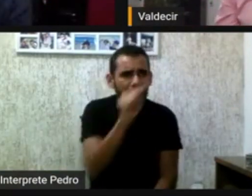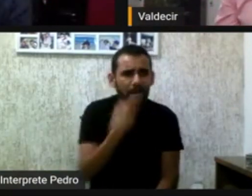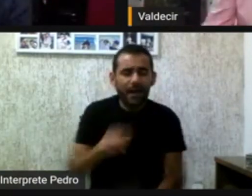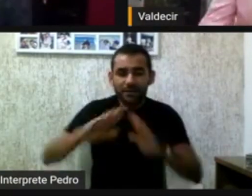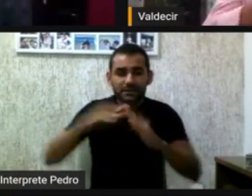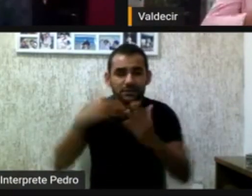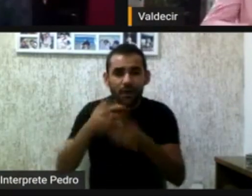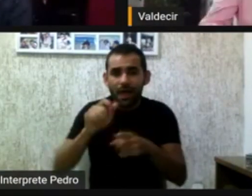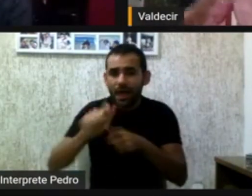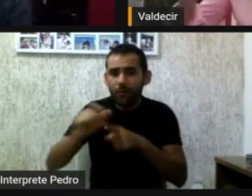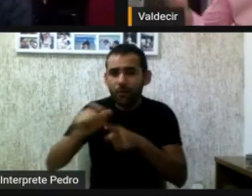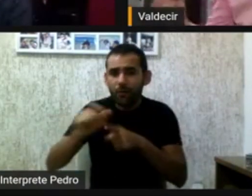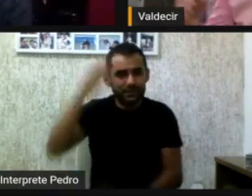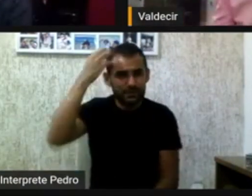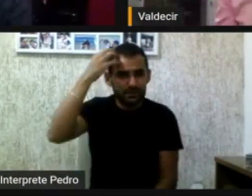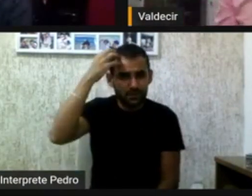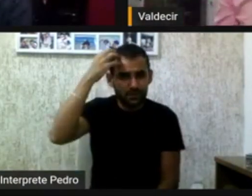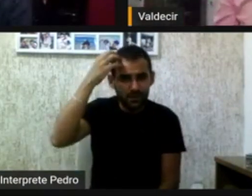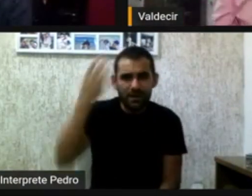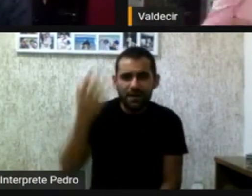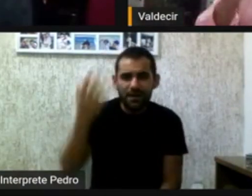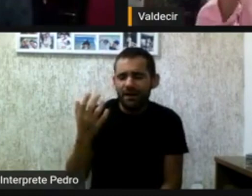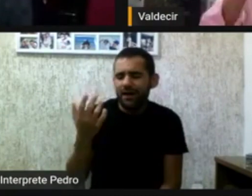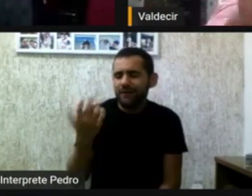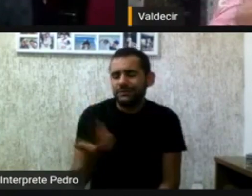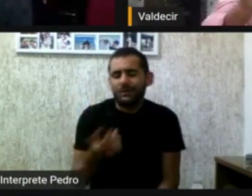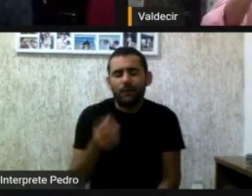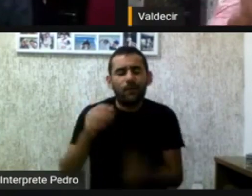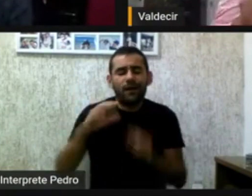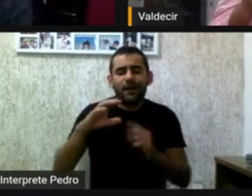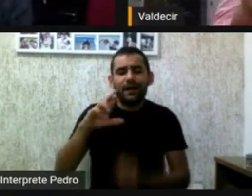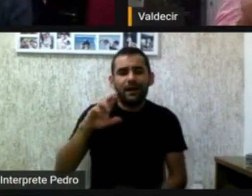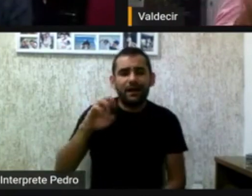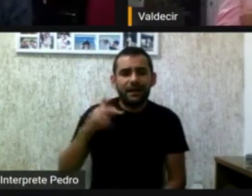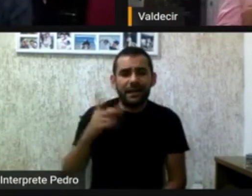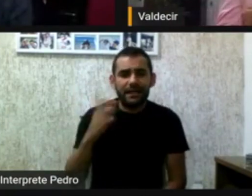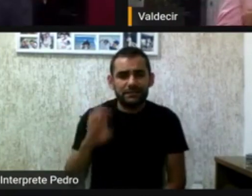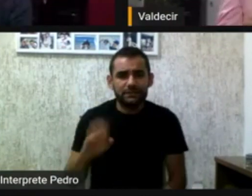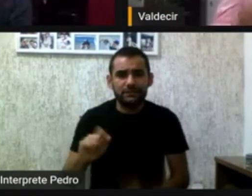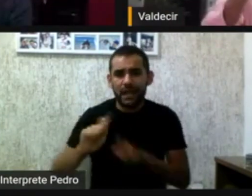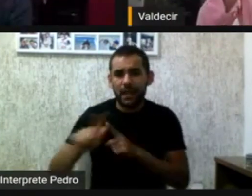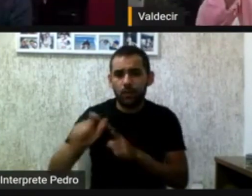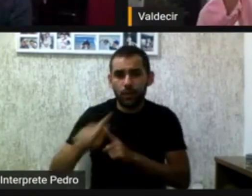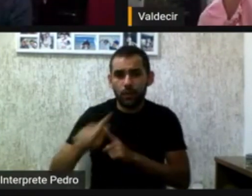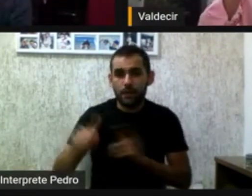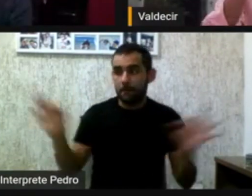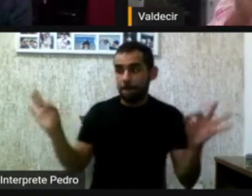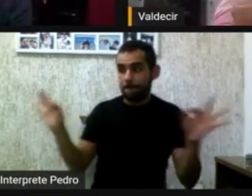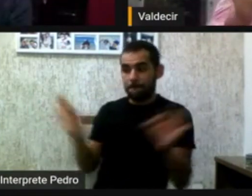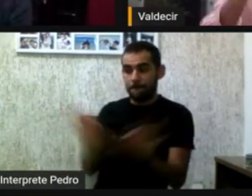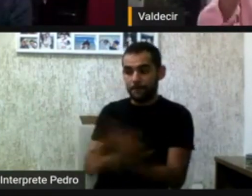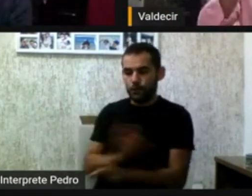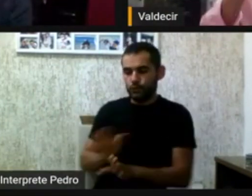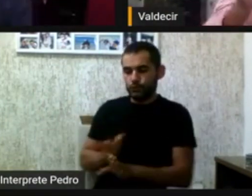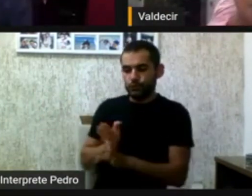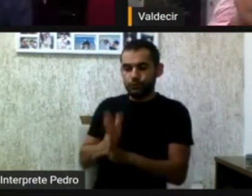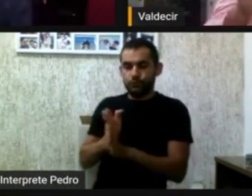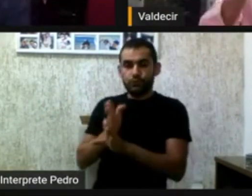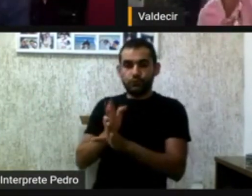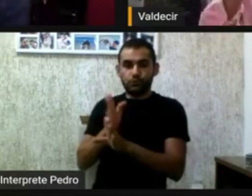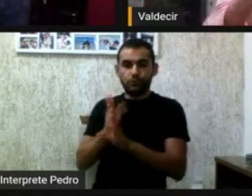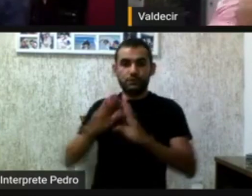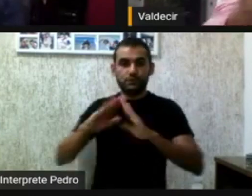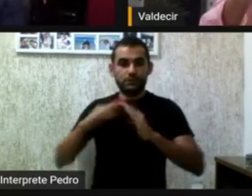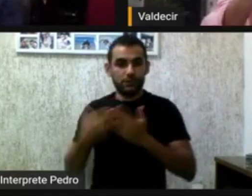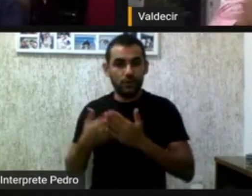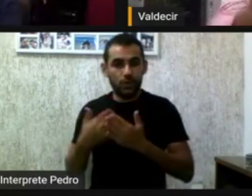em São João del Rei. Nós temos muitas creches alugadas. Assim que nós terminarmos a construção dessas